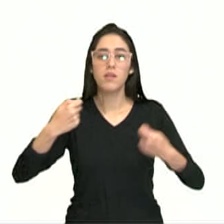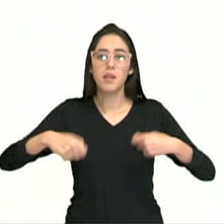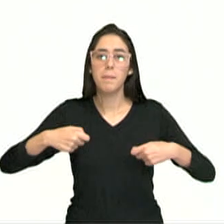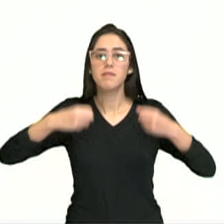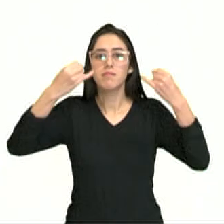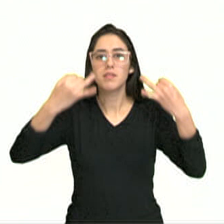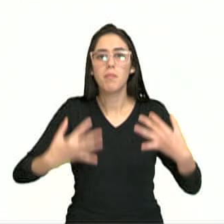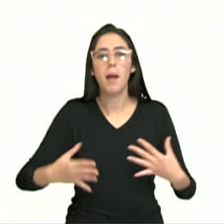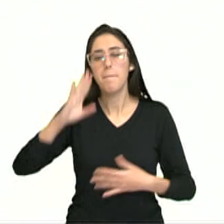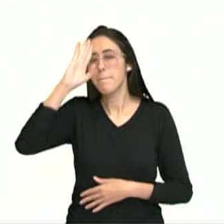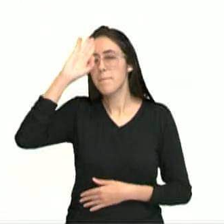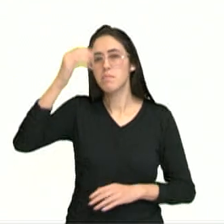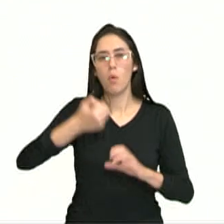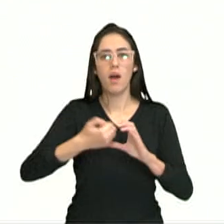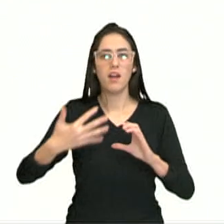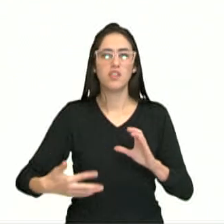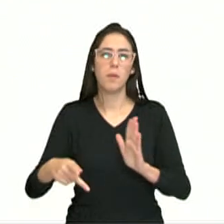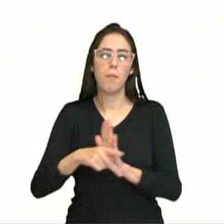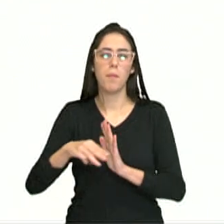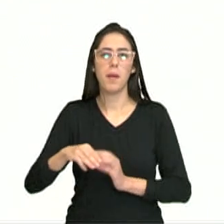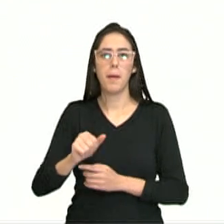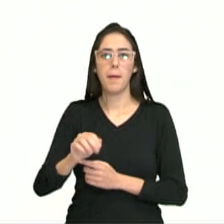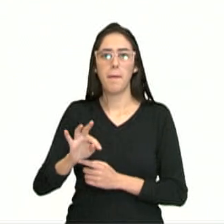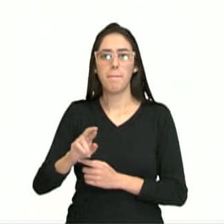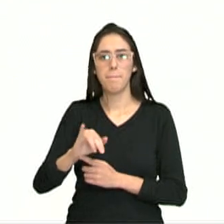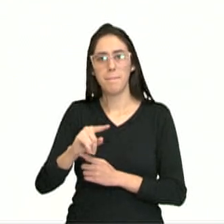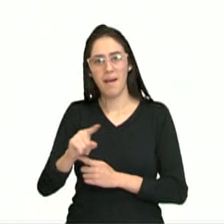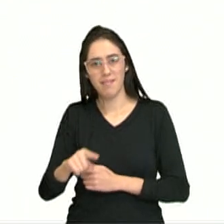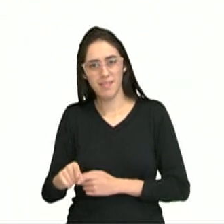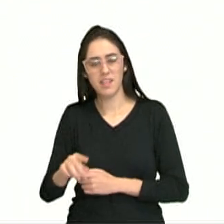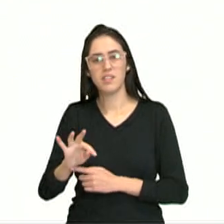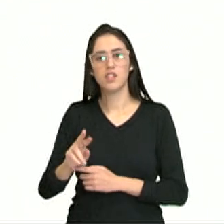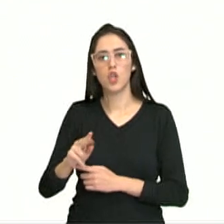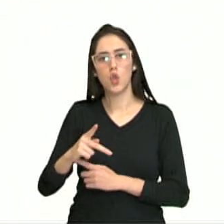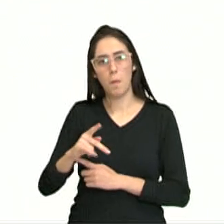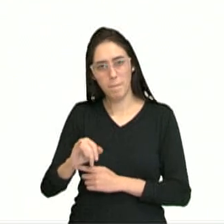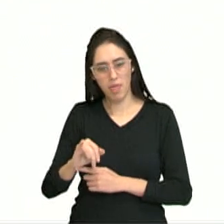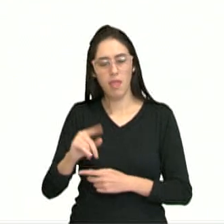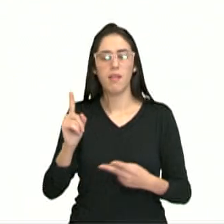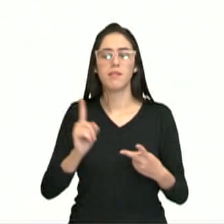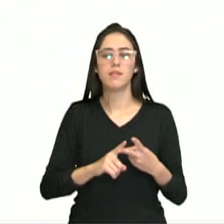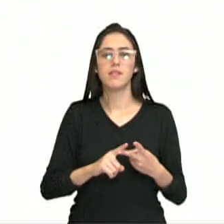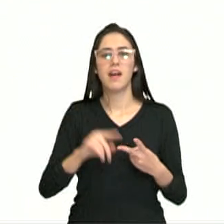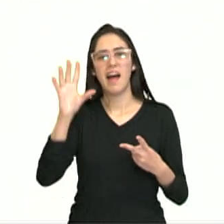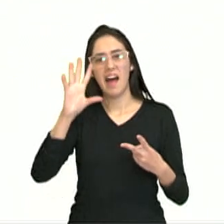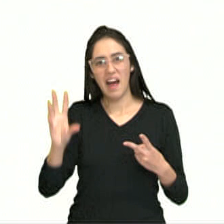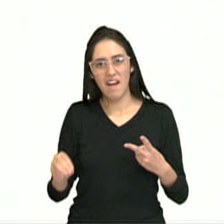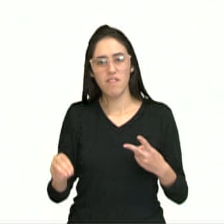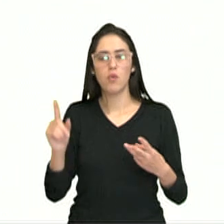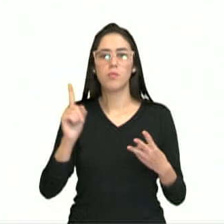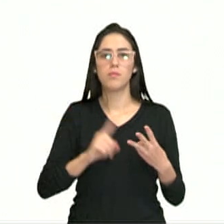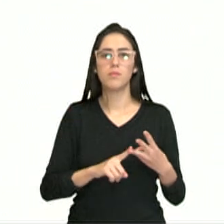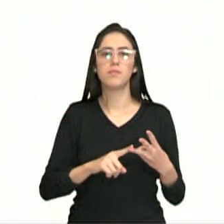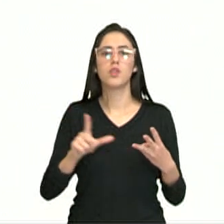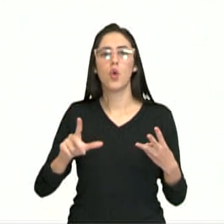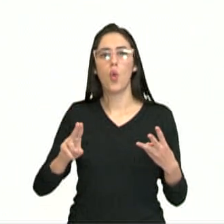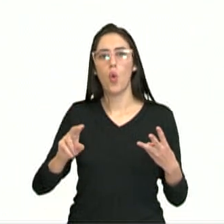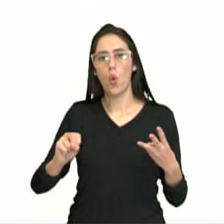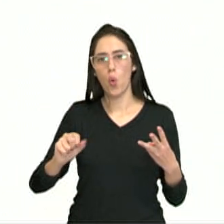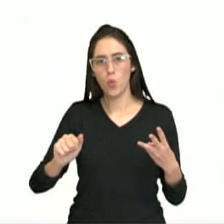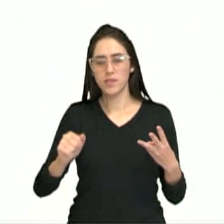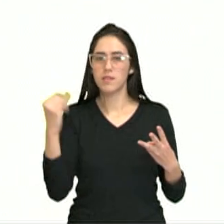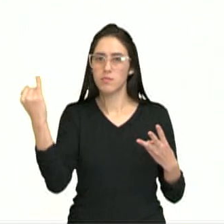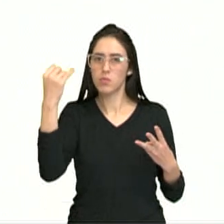das matrizes culturais do Brasil: matriz tupi, matriz afro e a matriz lusa. Destacar também a